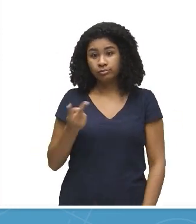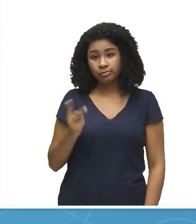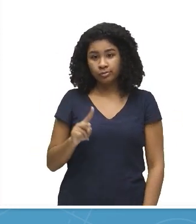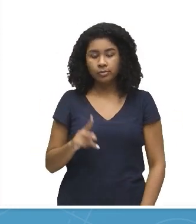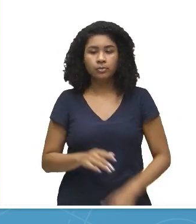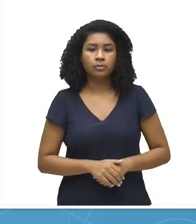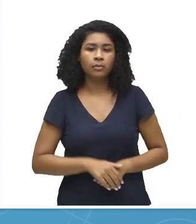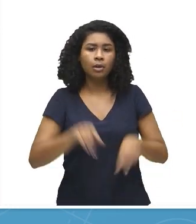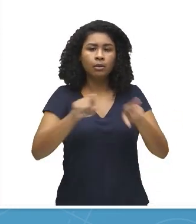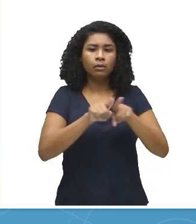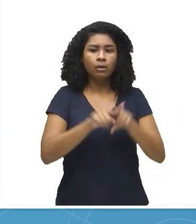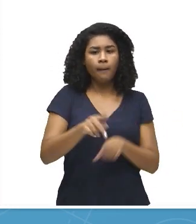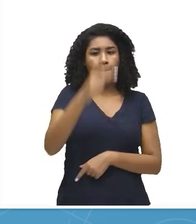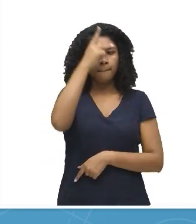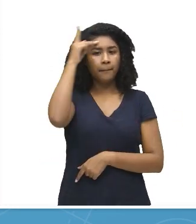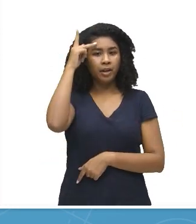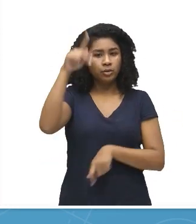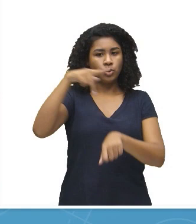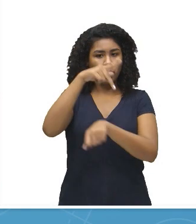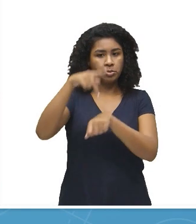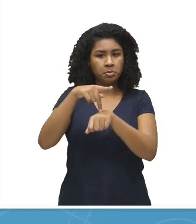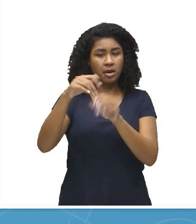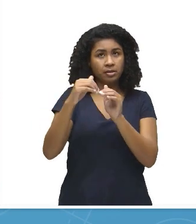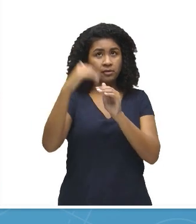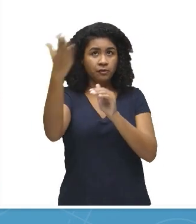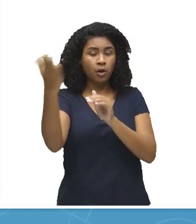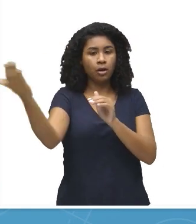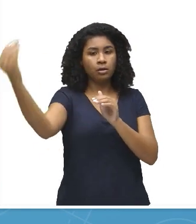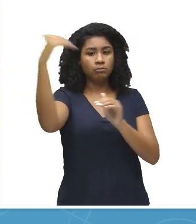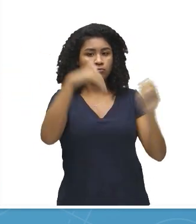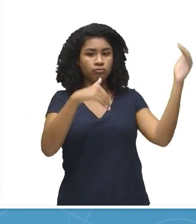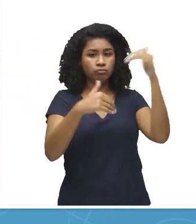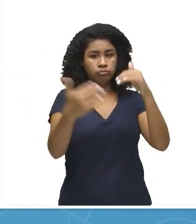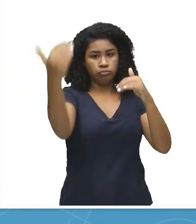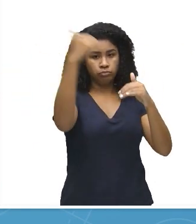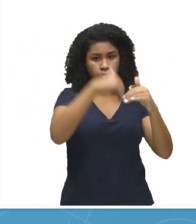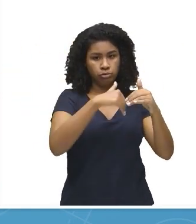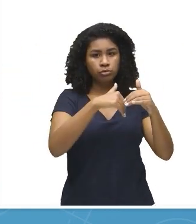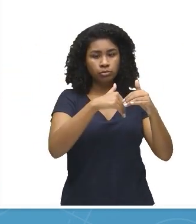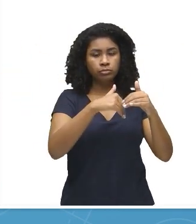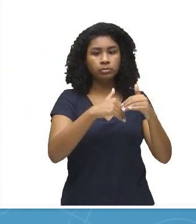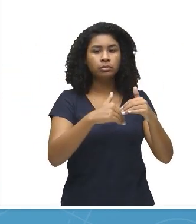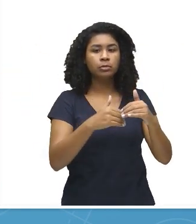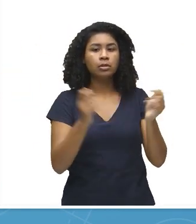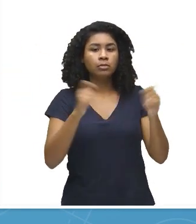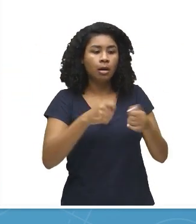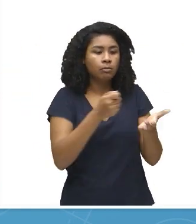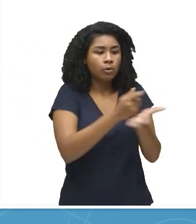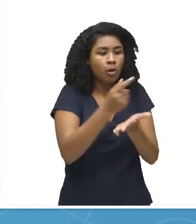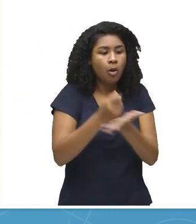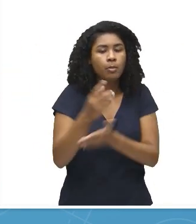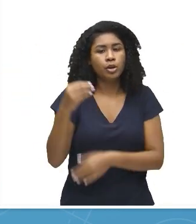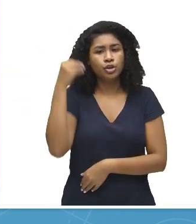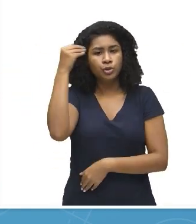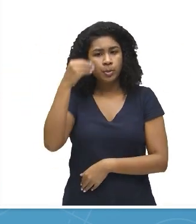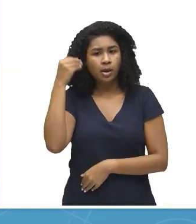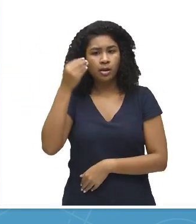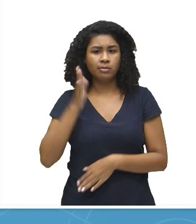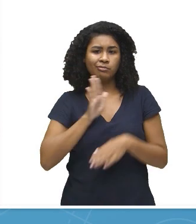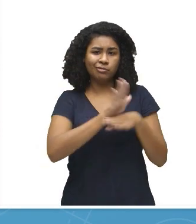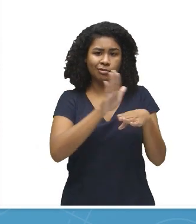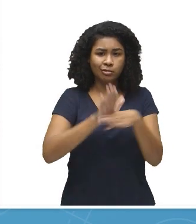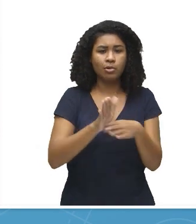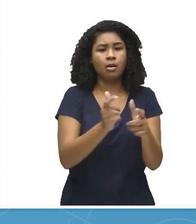né, no caso foi aqui o que o Christian colocou, a implementação das indústrias de transformação, a redução de importações que a gente